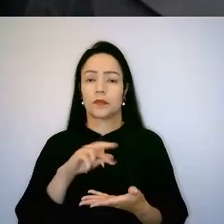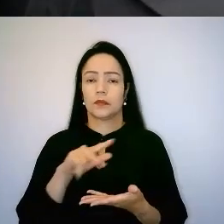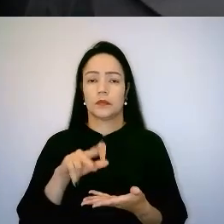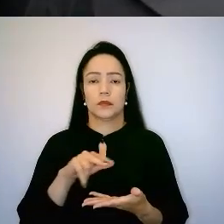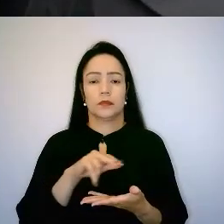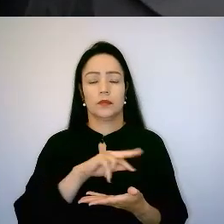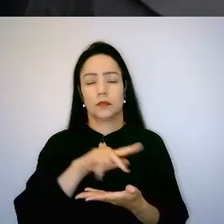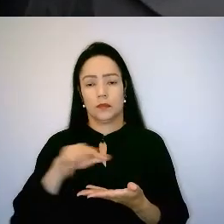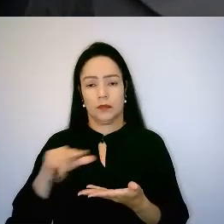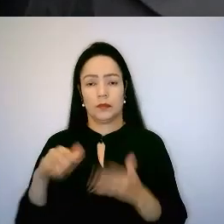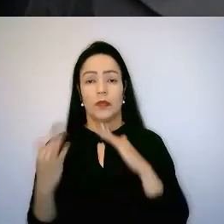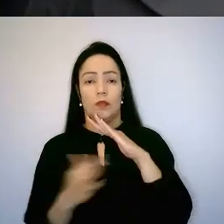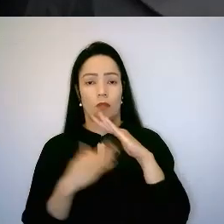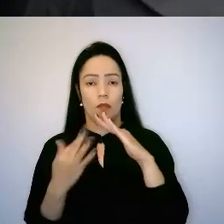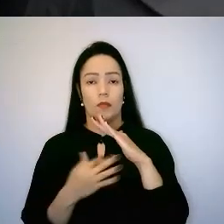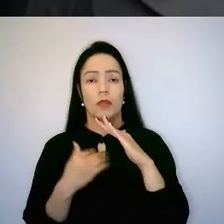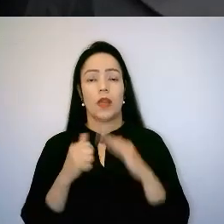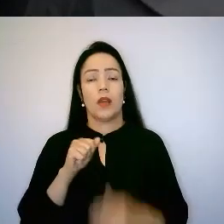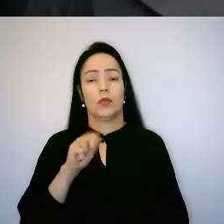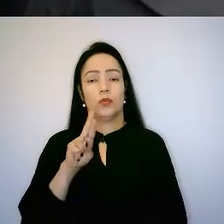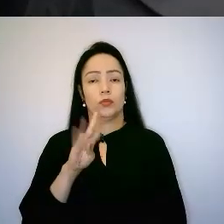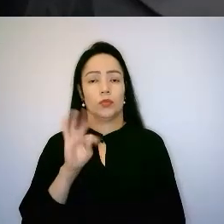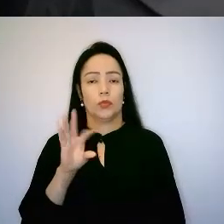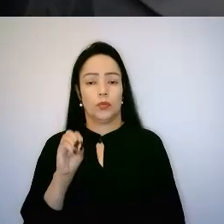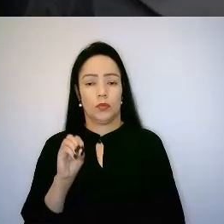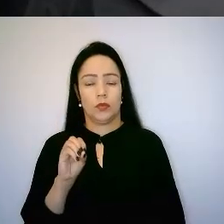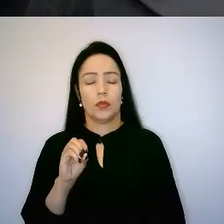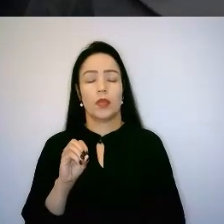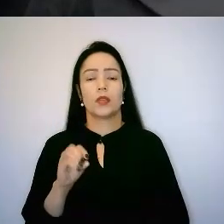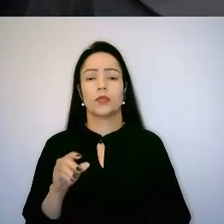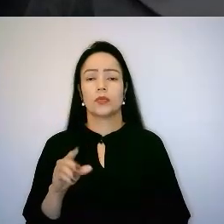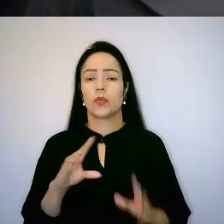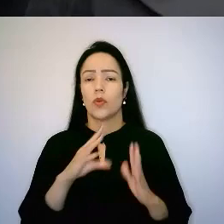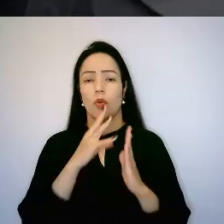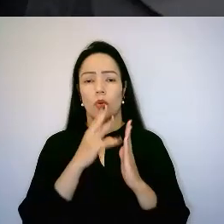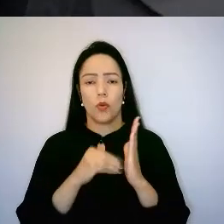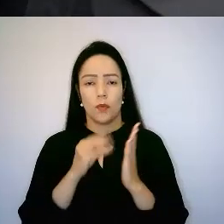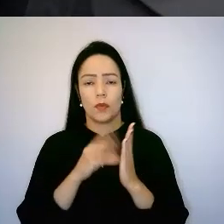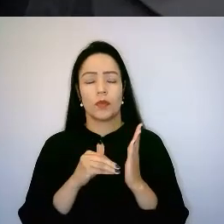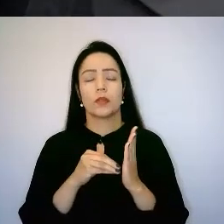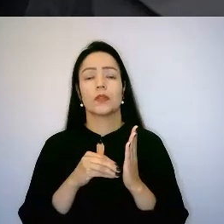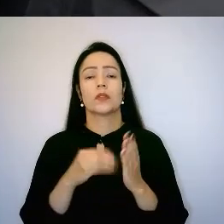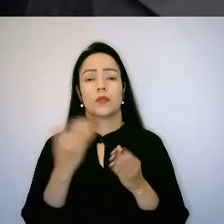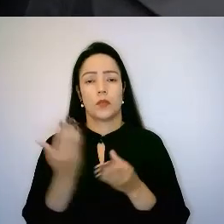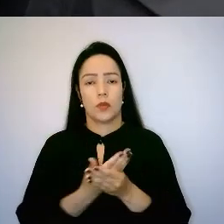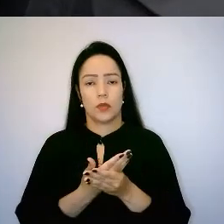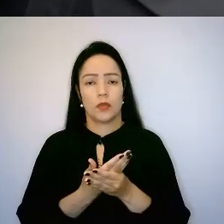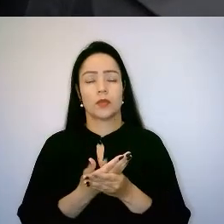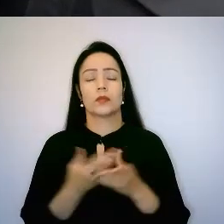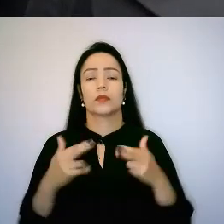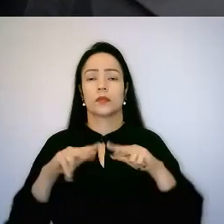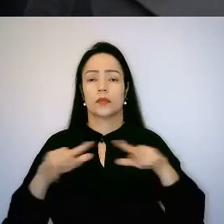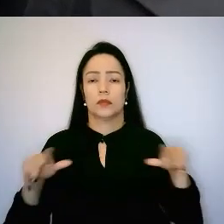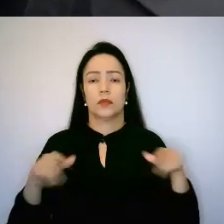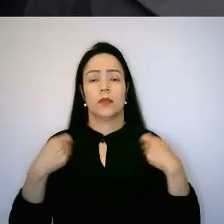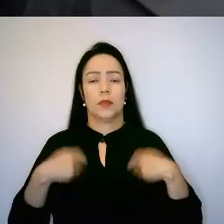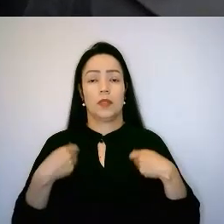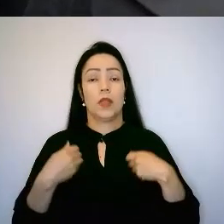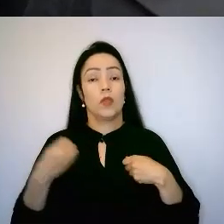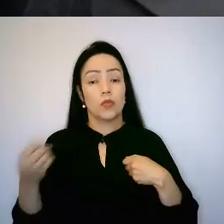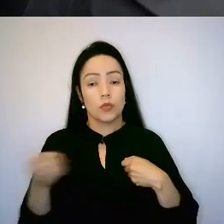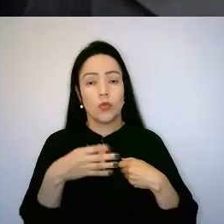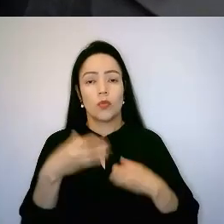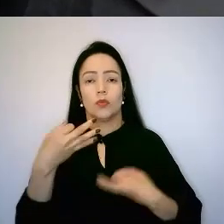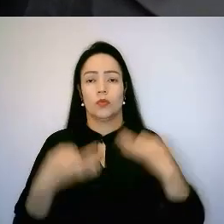de autos apartados reproduzem todas as peças e atos processuais necessários ao novo julgamento